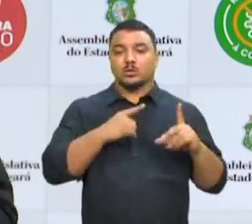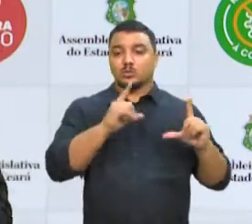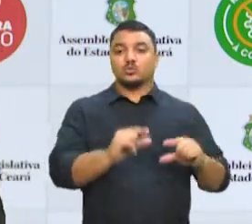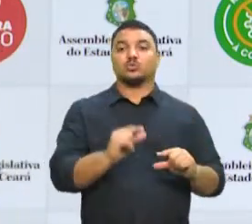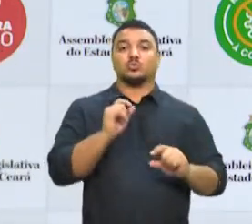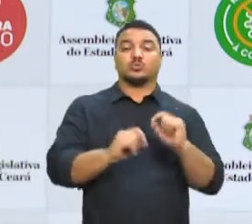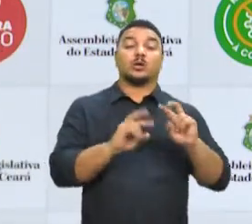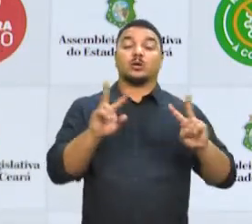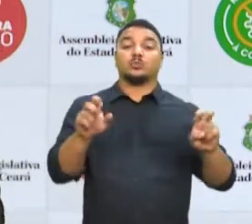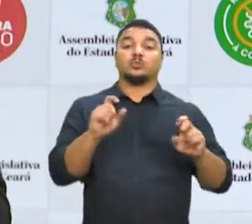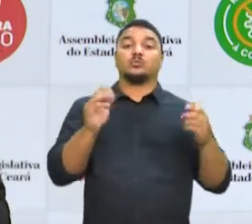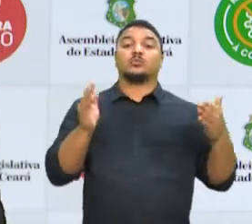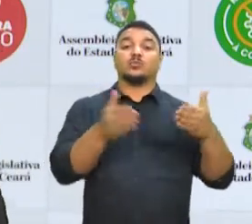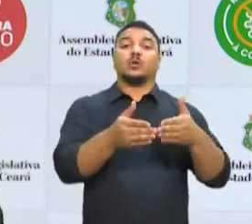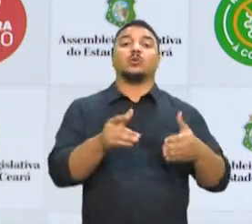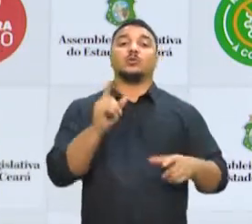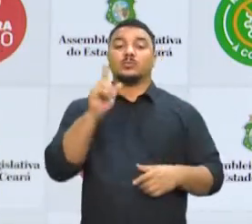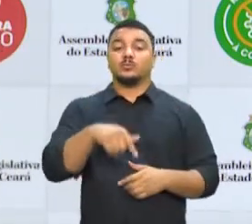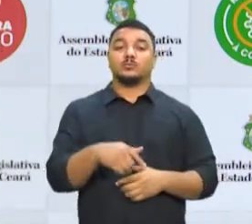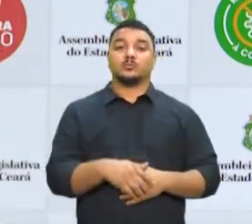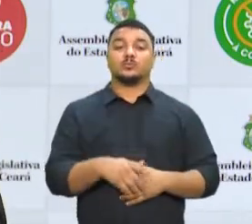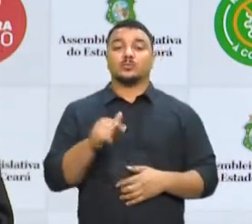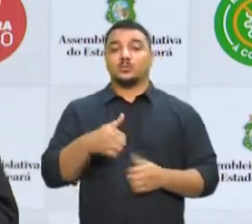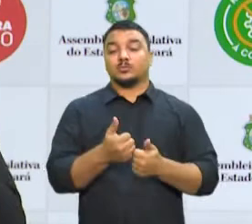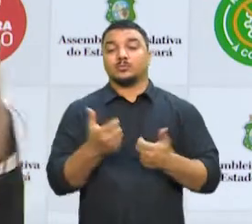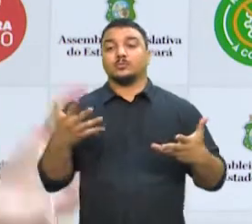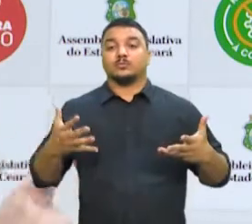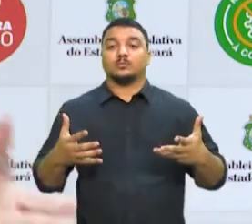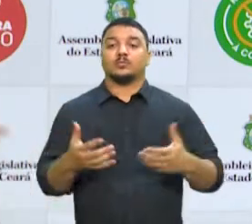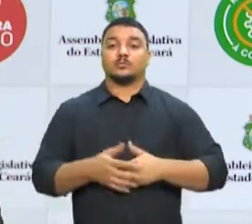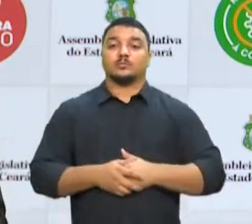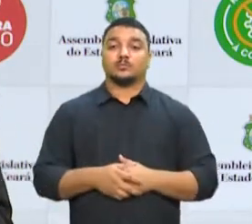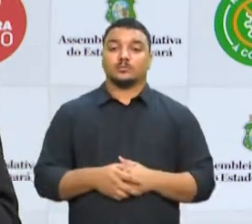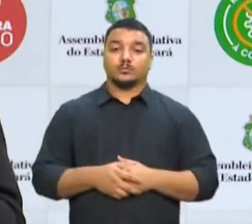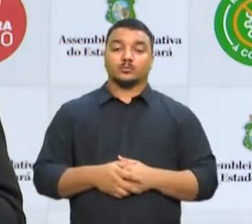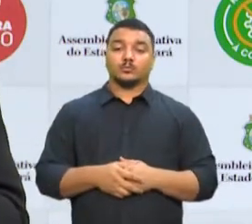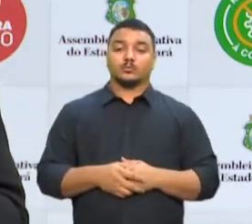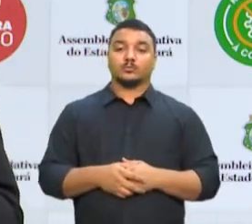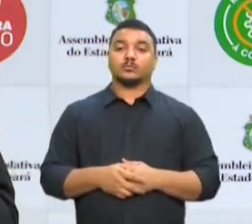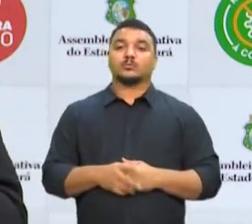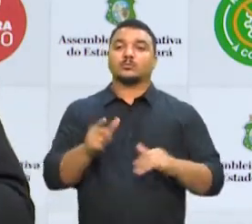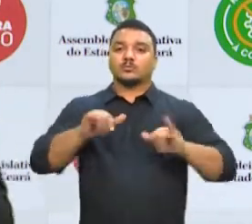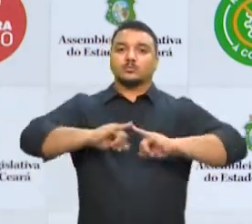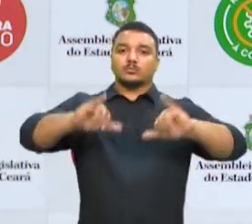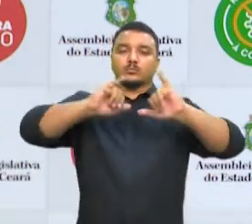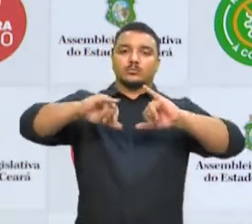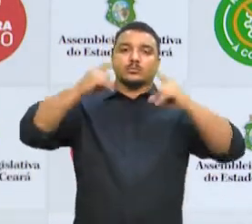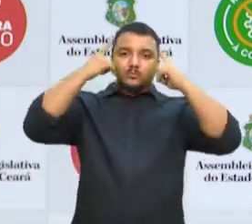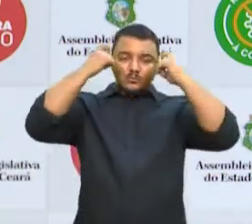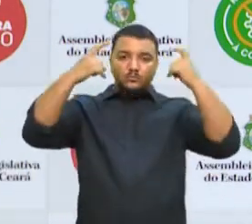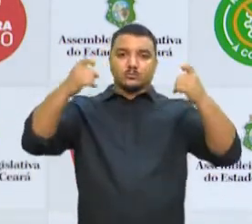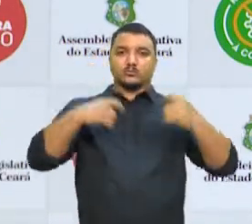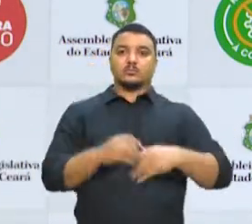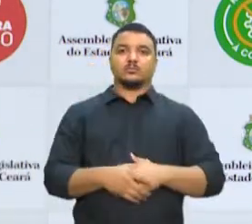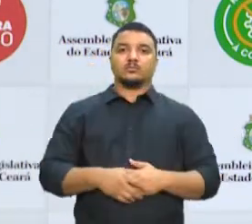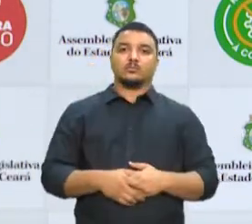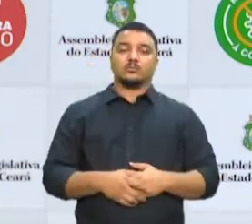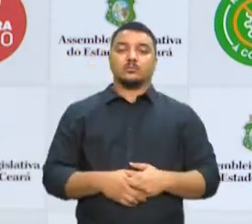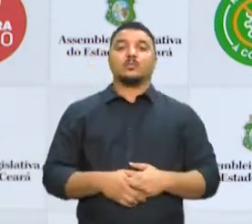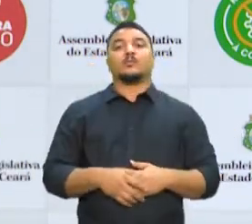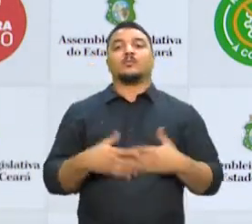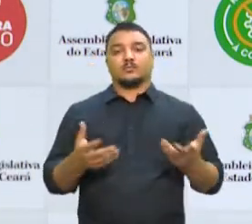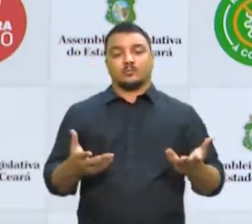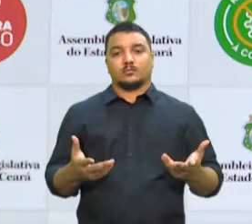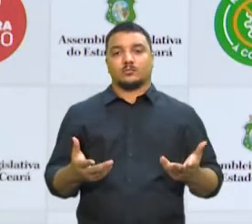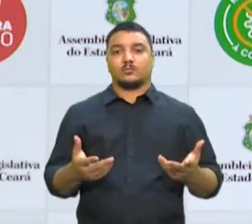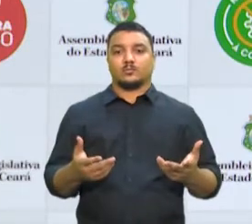questão dos índices, das denúncias, aliás, de violência, de agressão física. Então, a gente